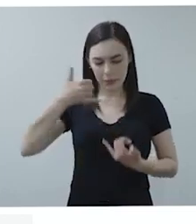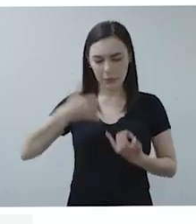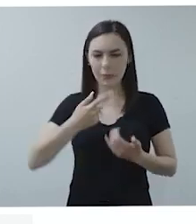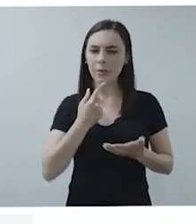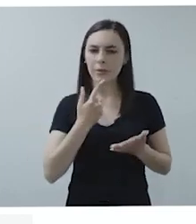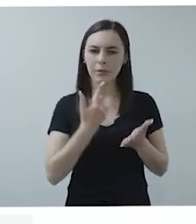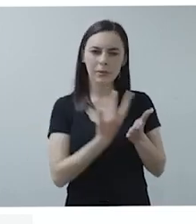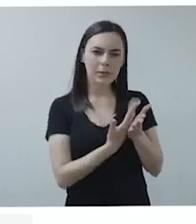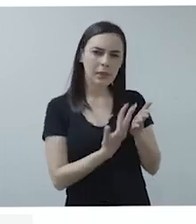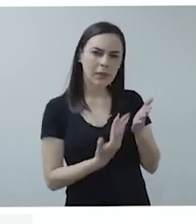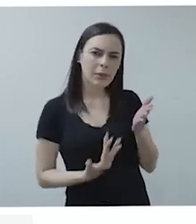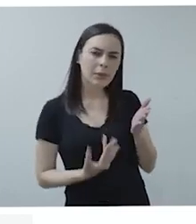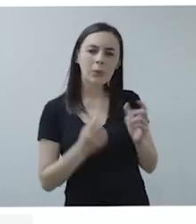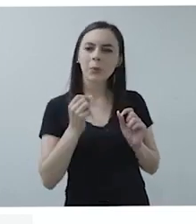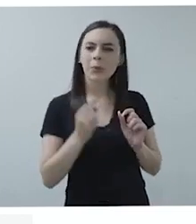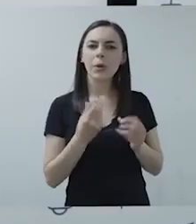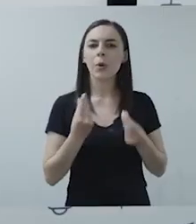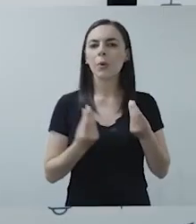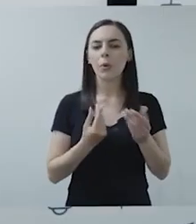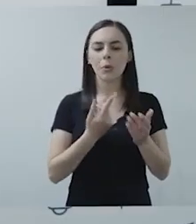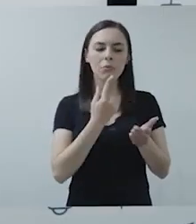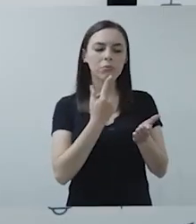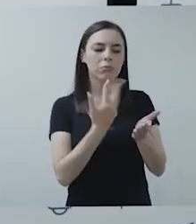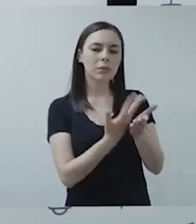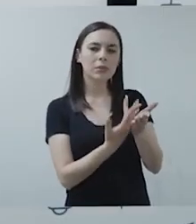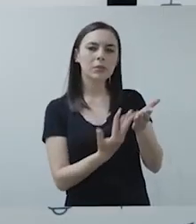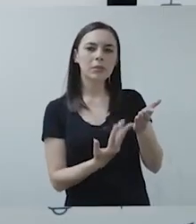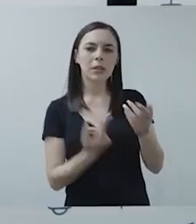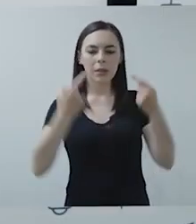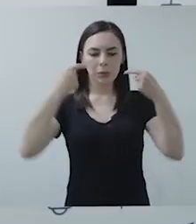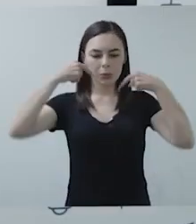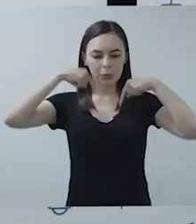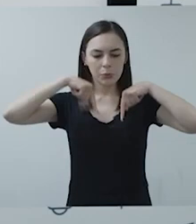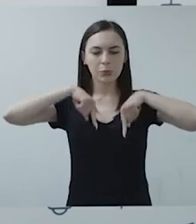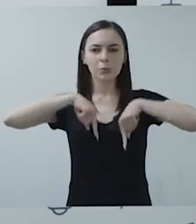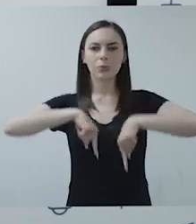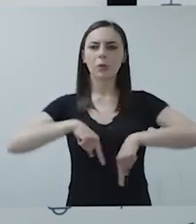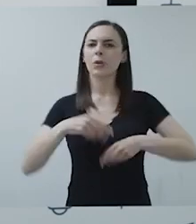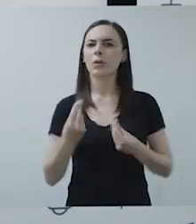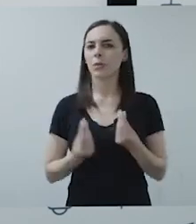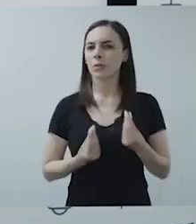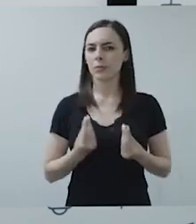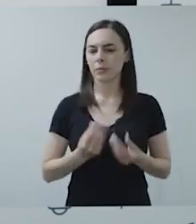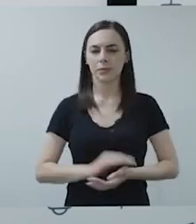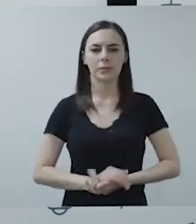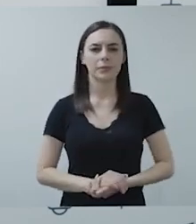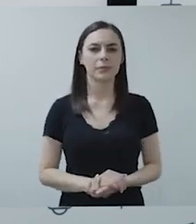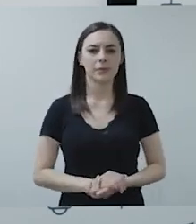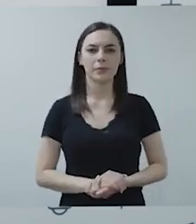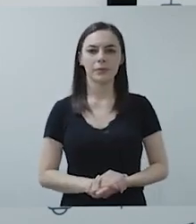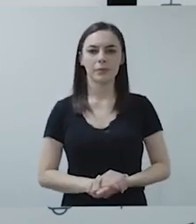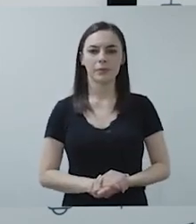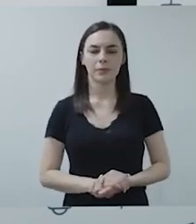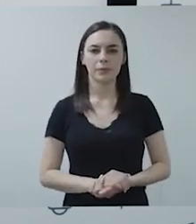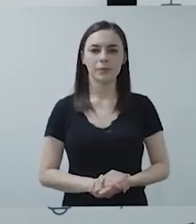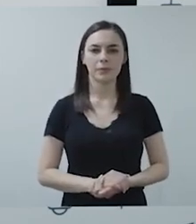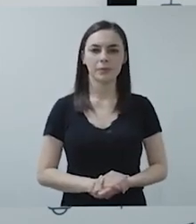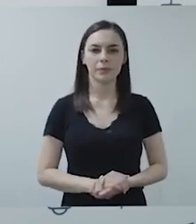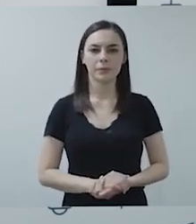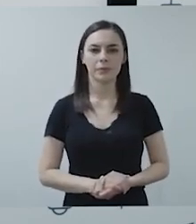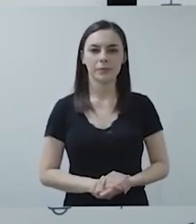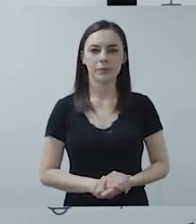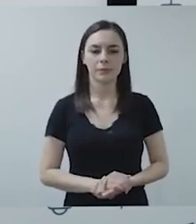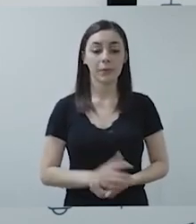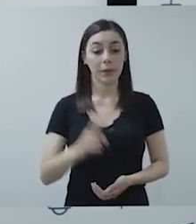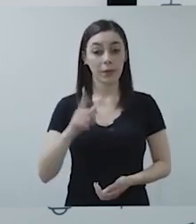por passar o nosso sangue para todo o nosso corpo. Então, olhem lá. Ali, então,